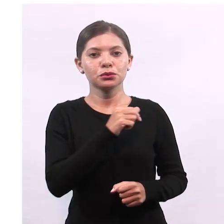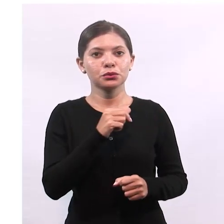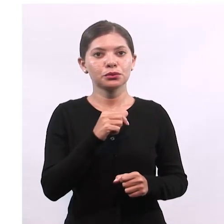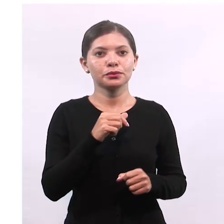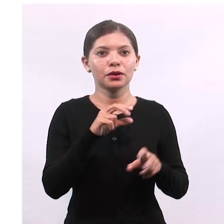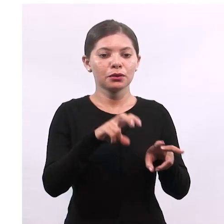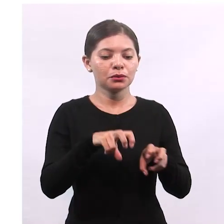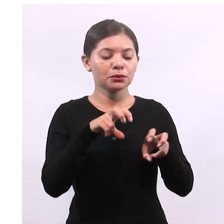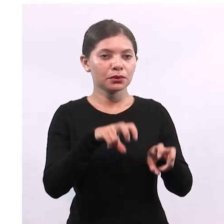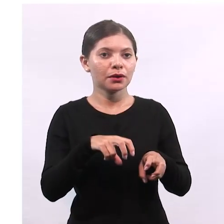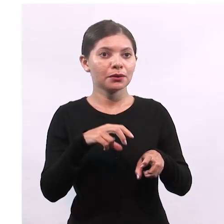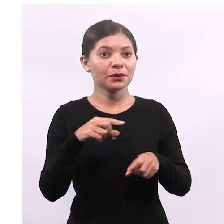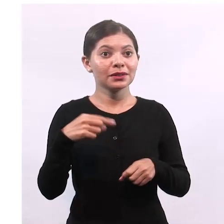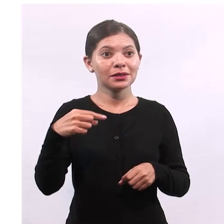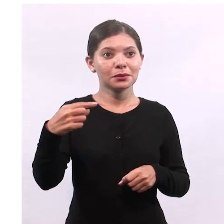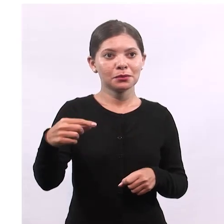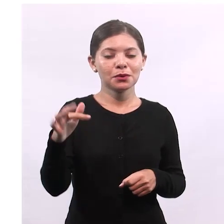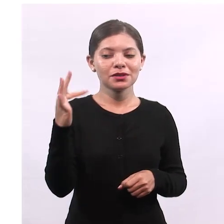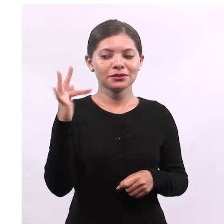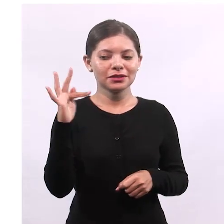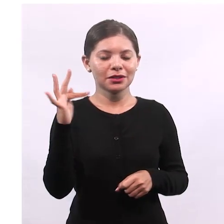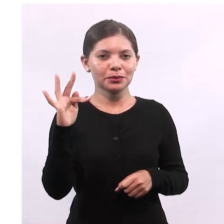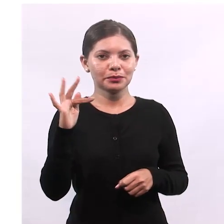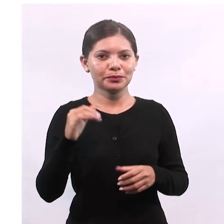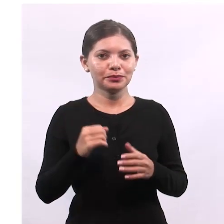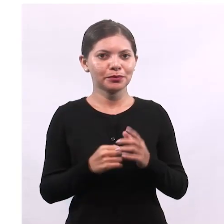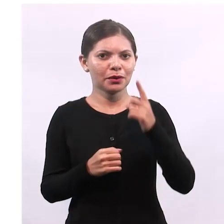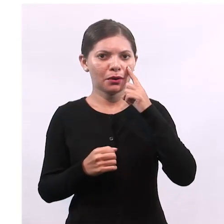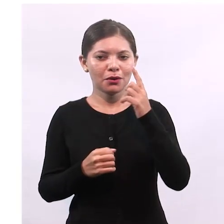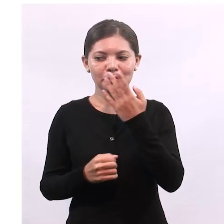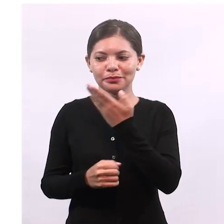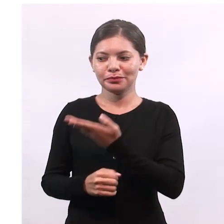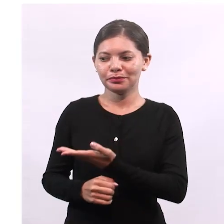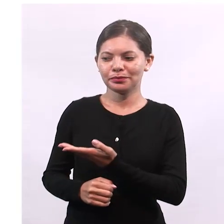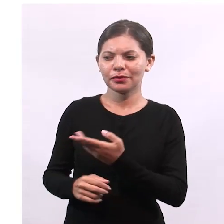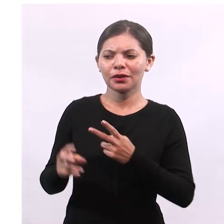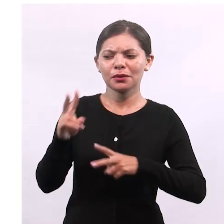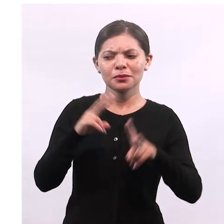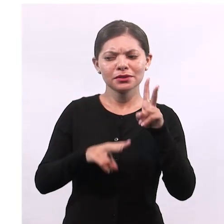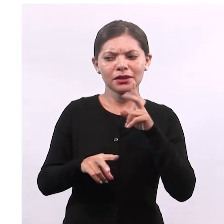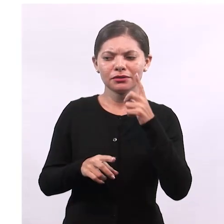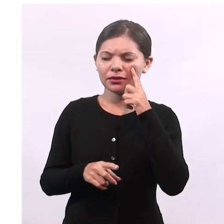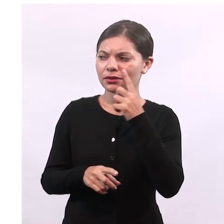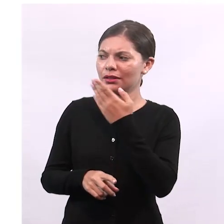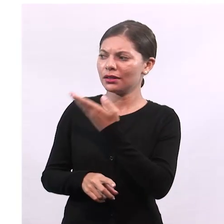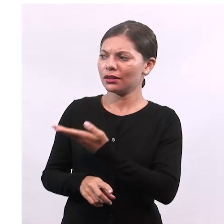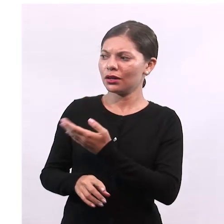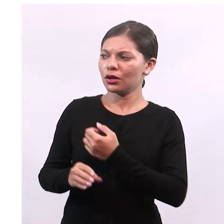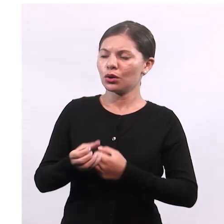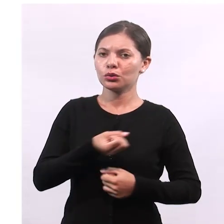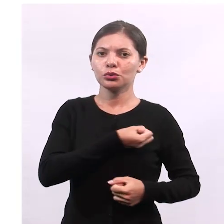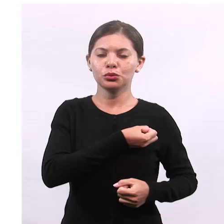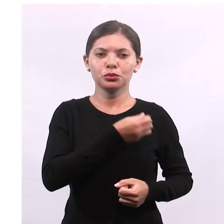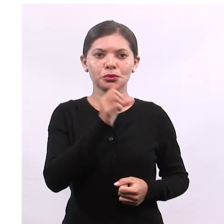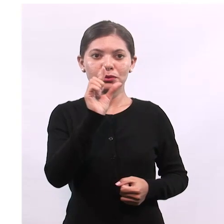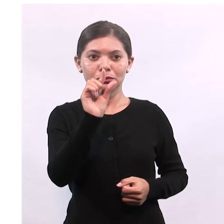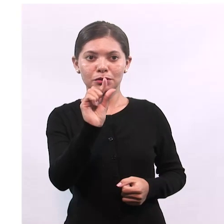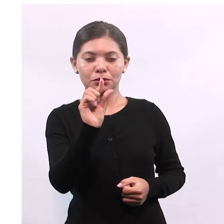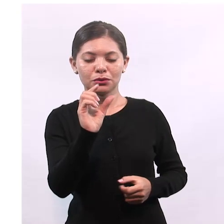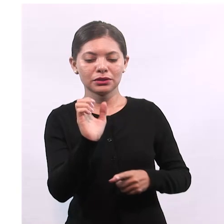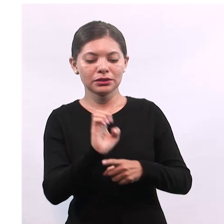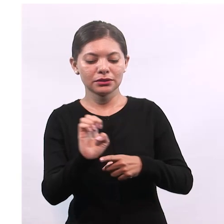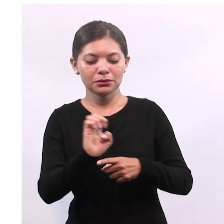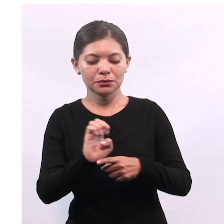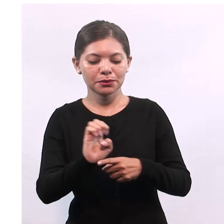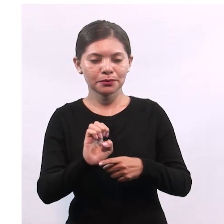alunos da zona rural seguida pela rede Federal Mas ó proporção Observe que o número de matrículas é menor